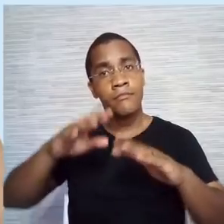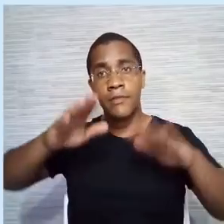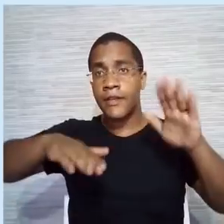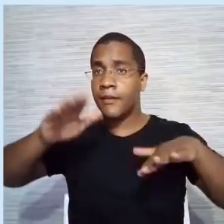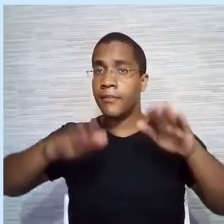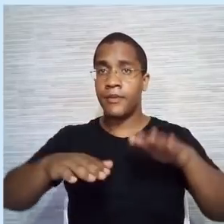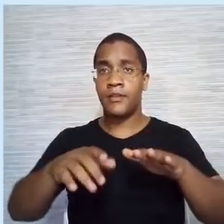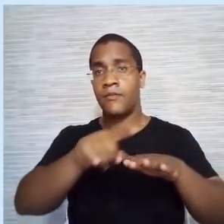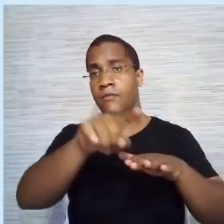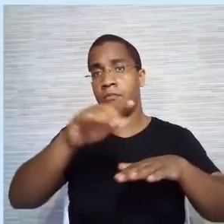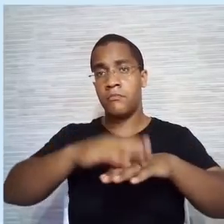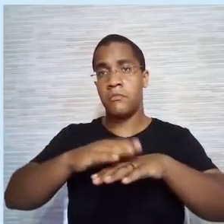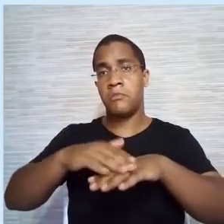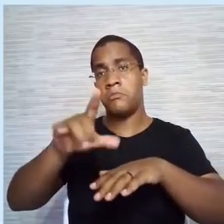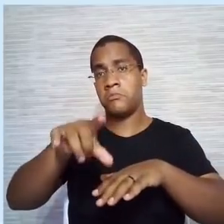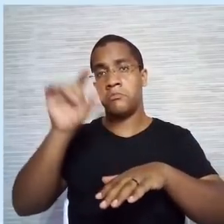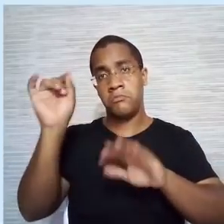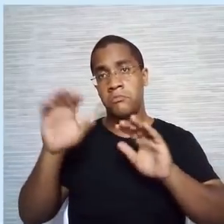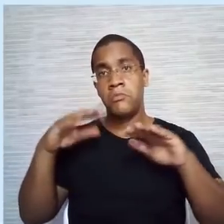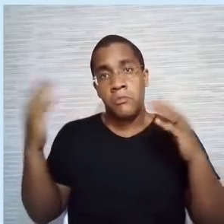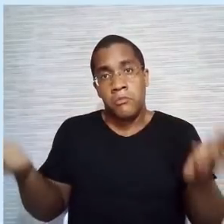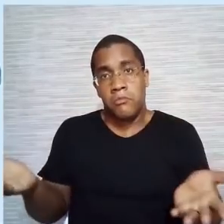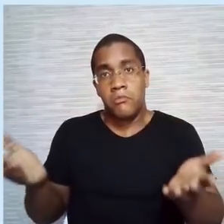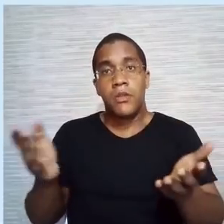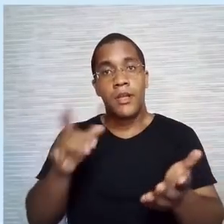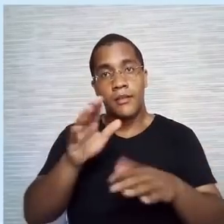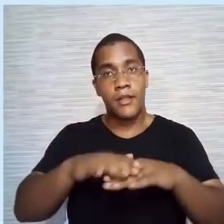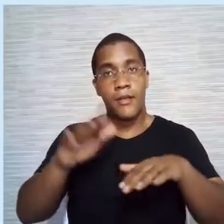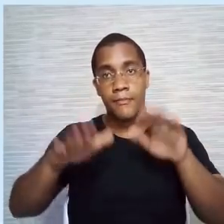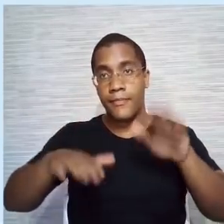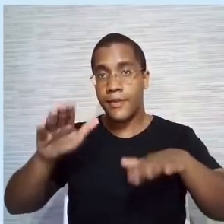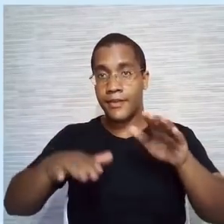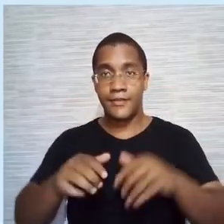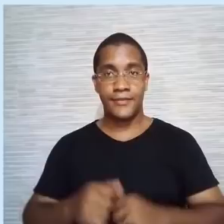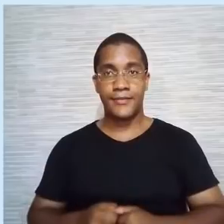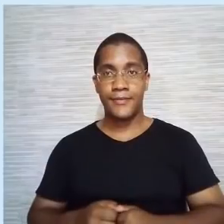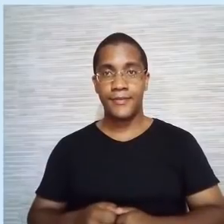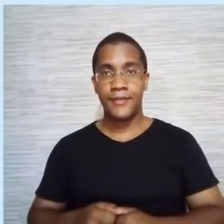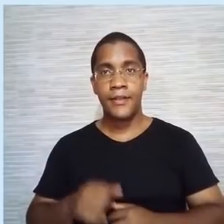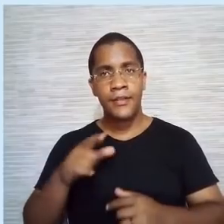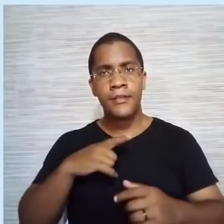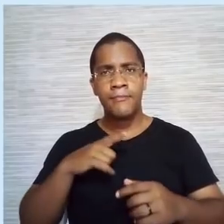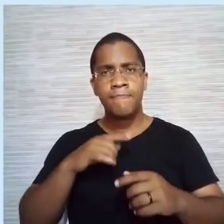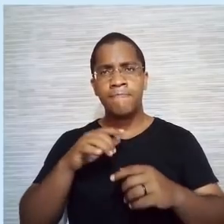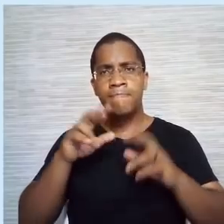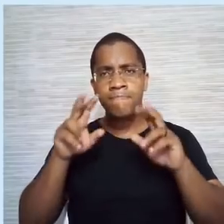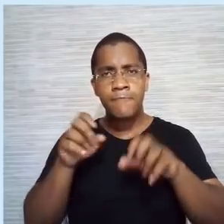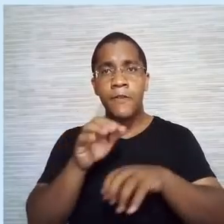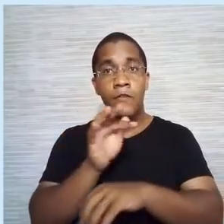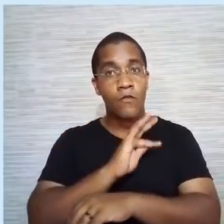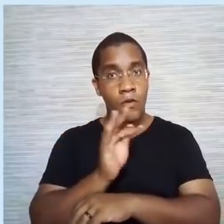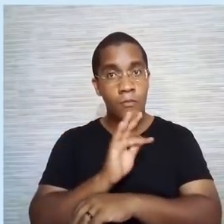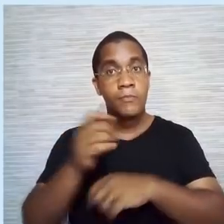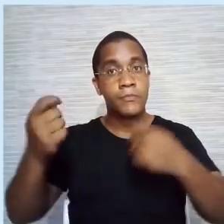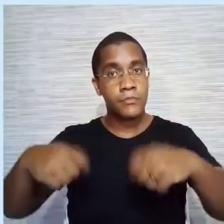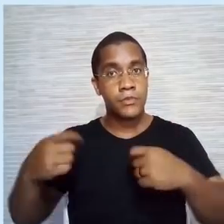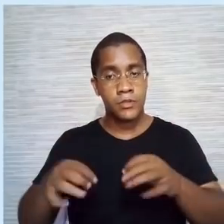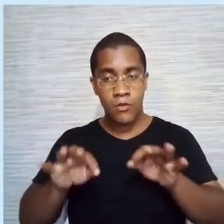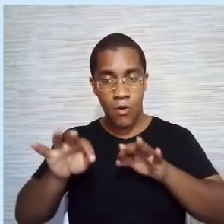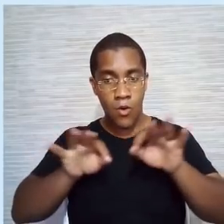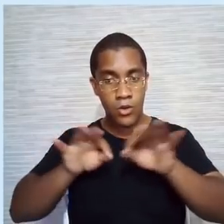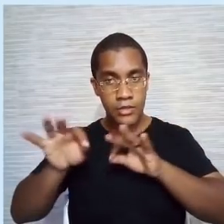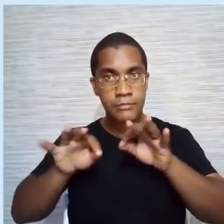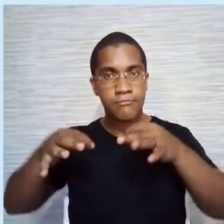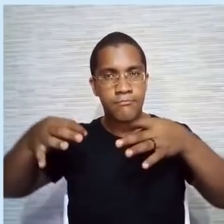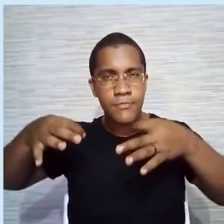Como falei, a questão da escrita, lembrar um seguinte ponto: gêneros mais formais exigem uma